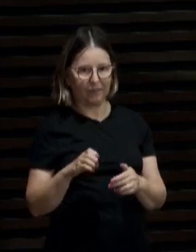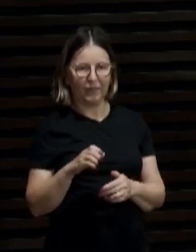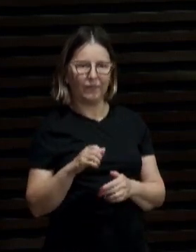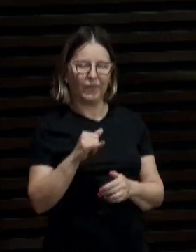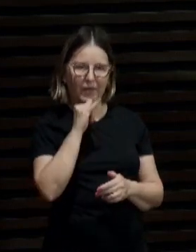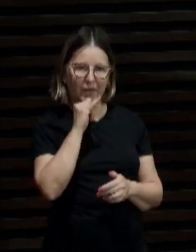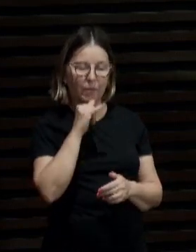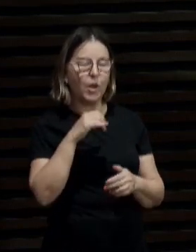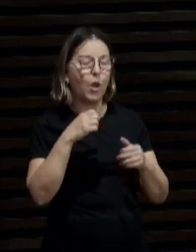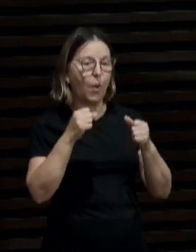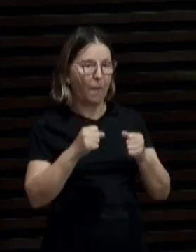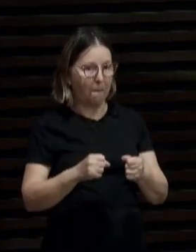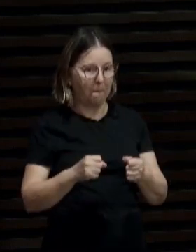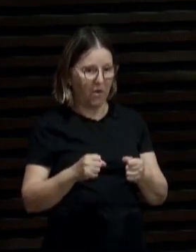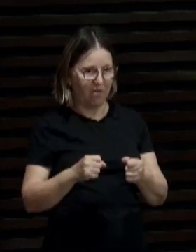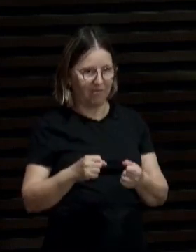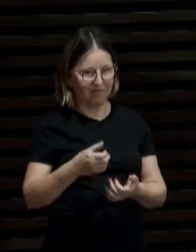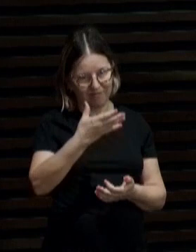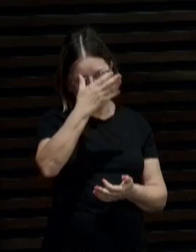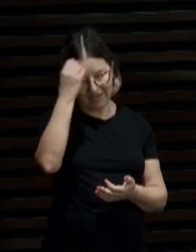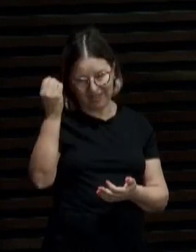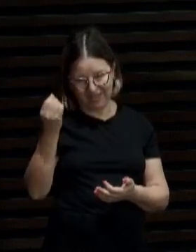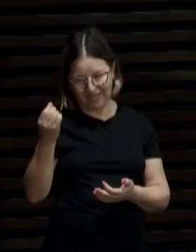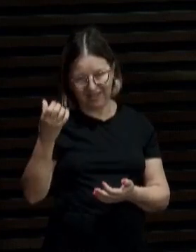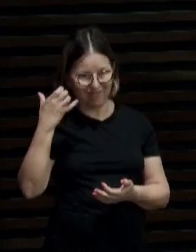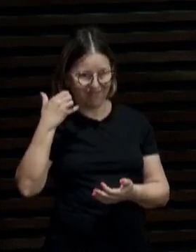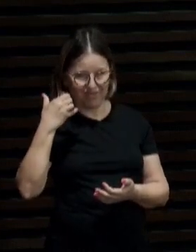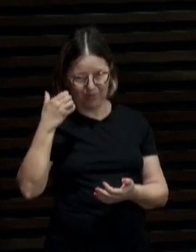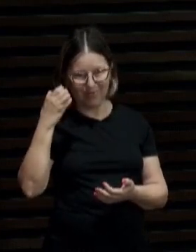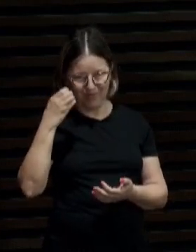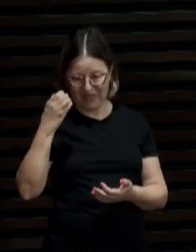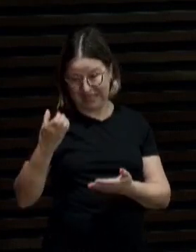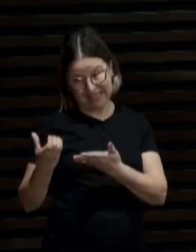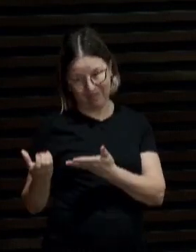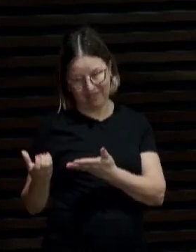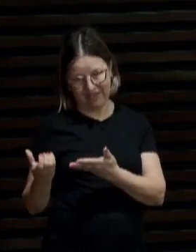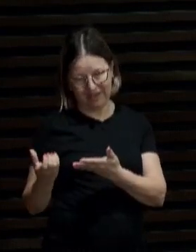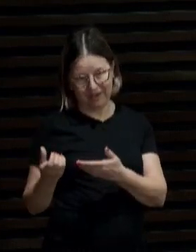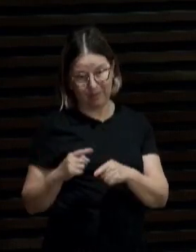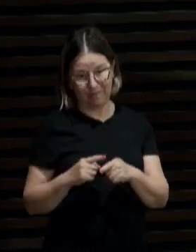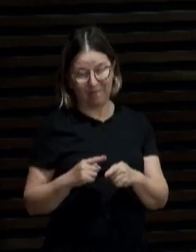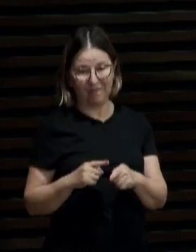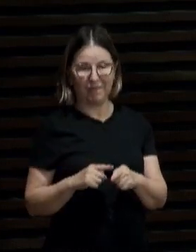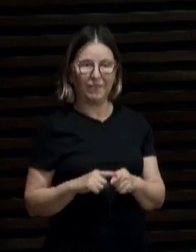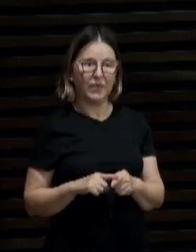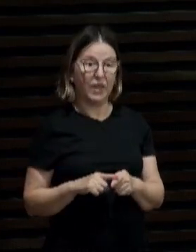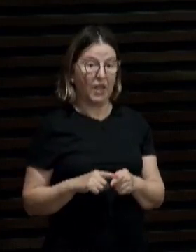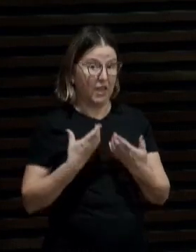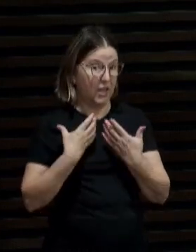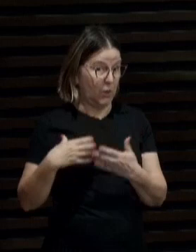é um lapso, ele tem um valor para mim, né? Ele tem uma utilidade para mim, eu não quero esquecer. Agora, se